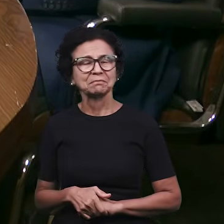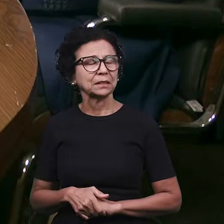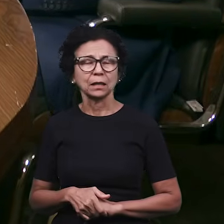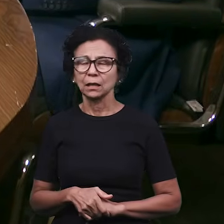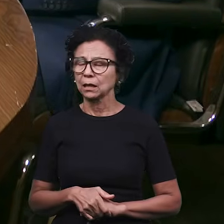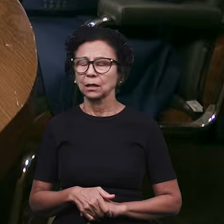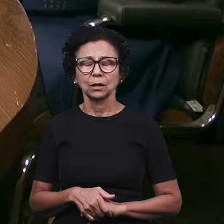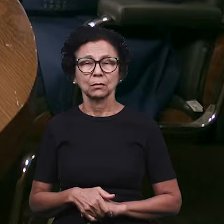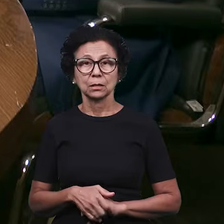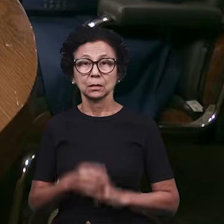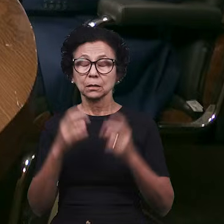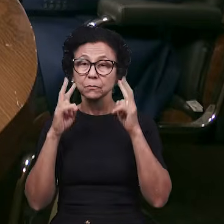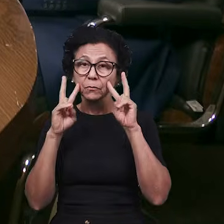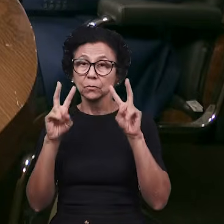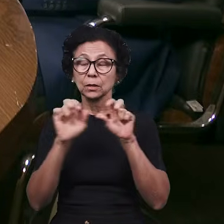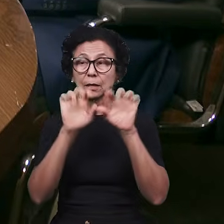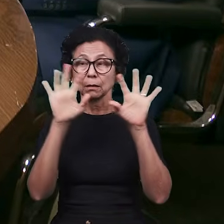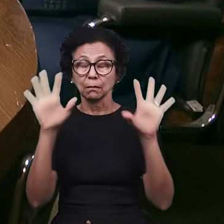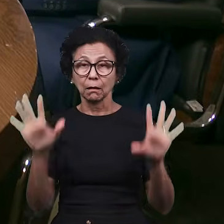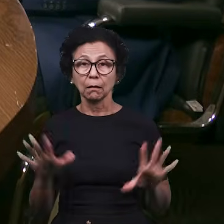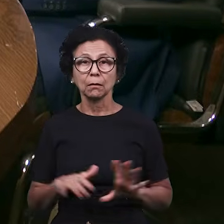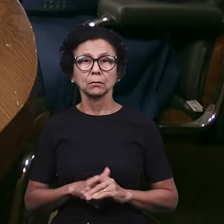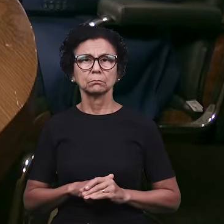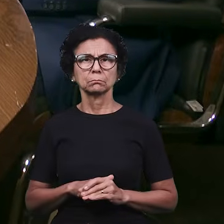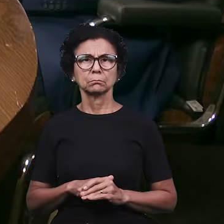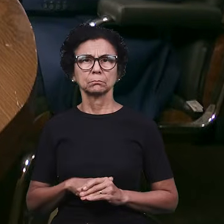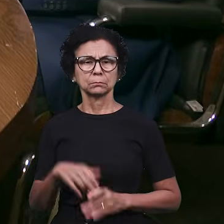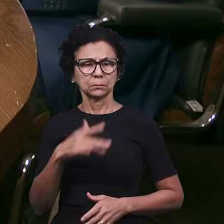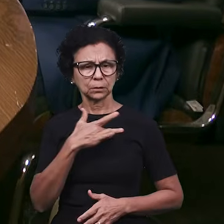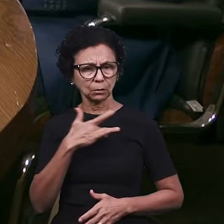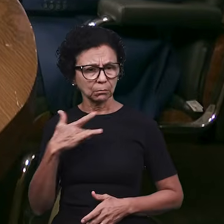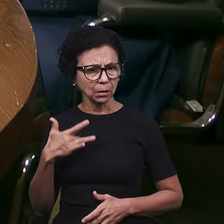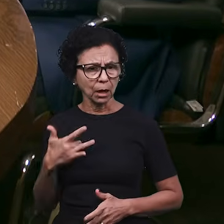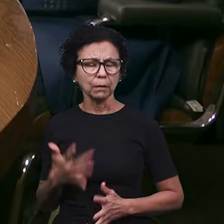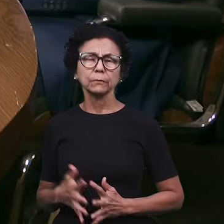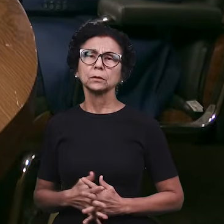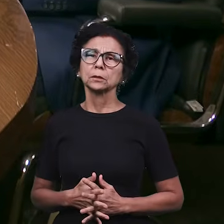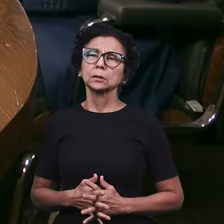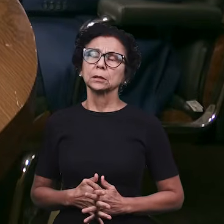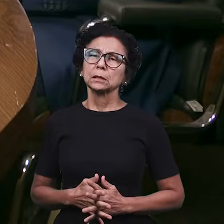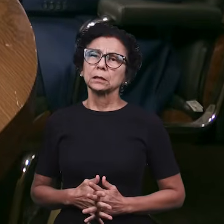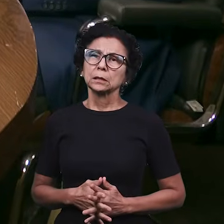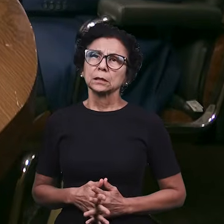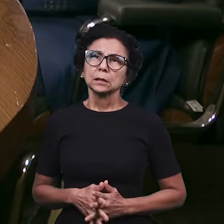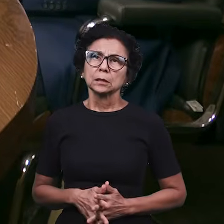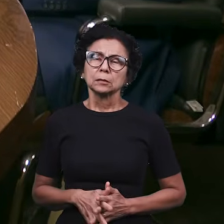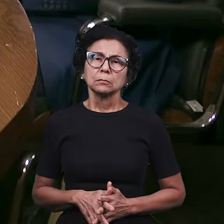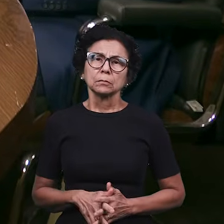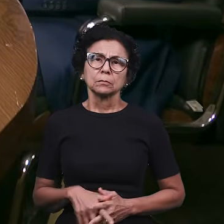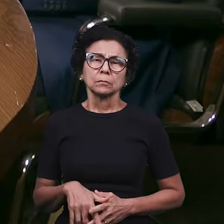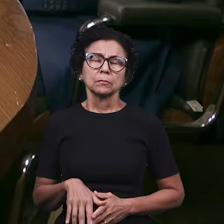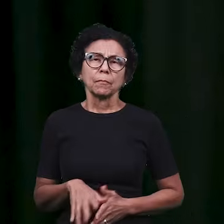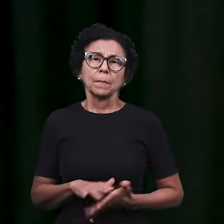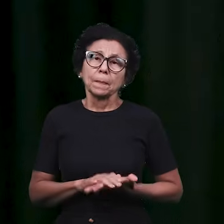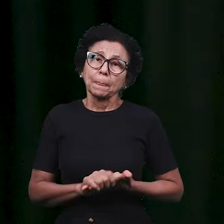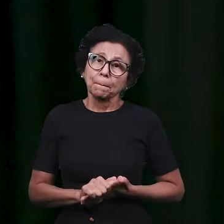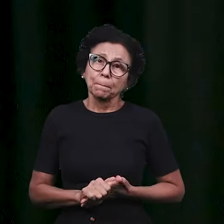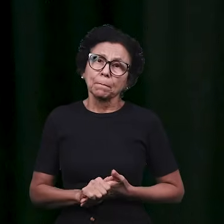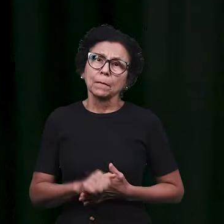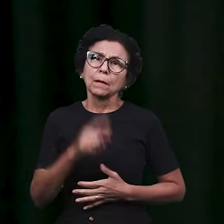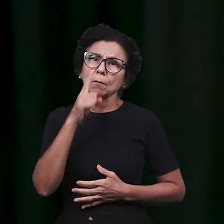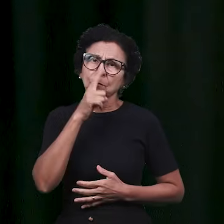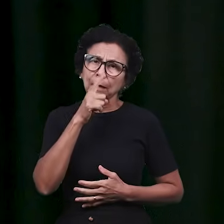né? Ele, um servo de Deus. Não era perfeito e a falha dele teve uma